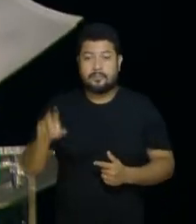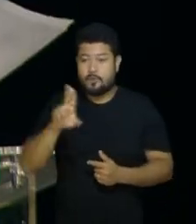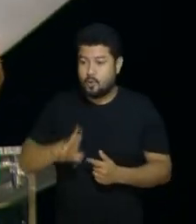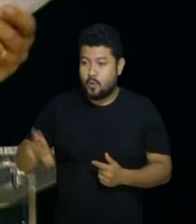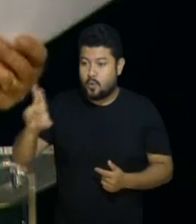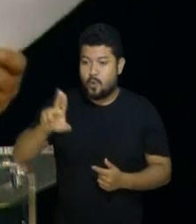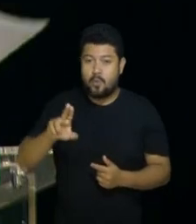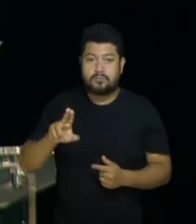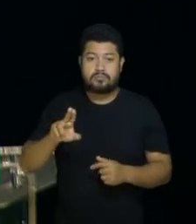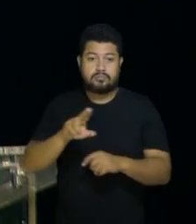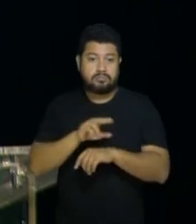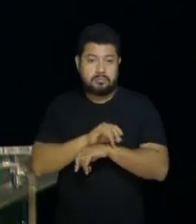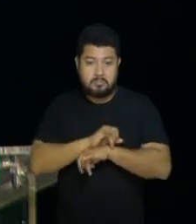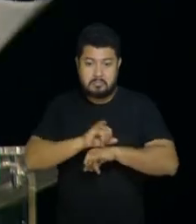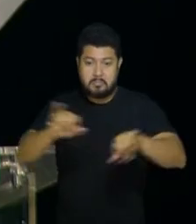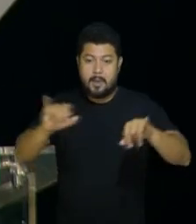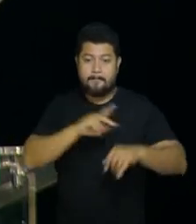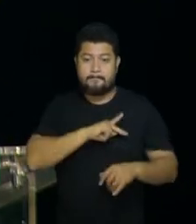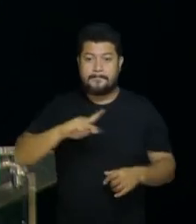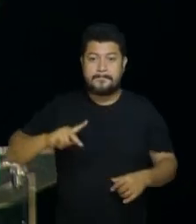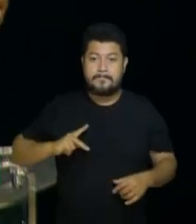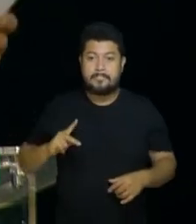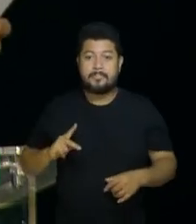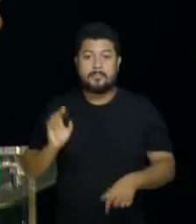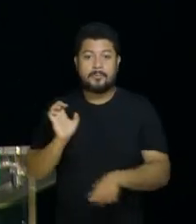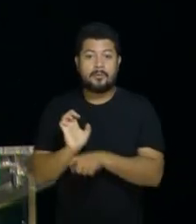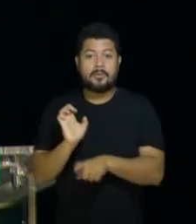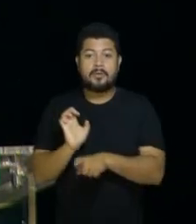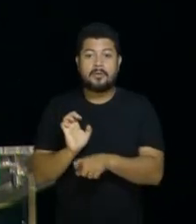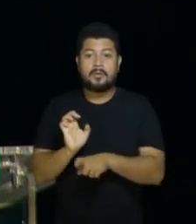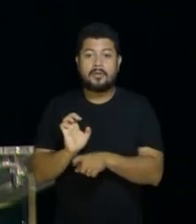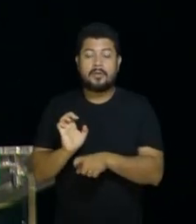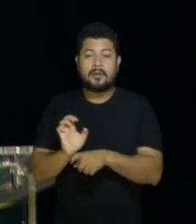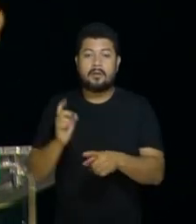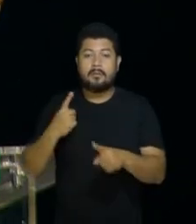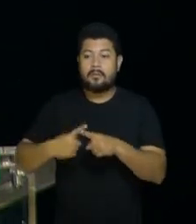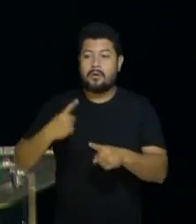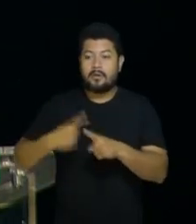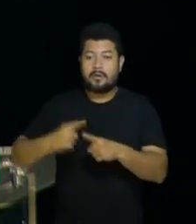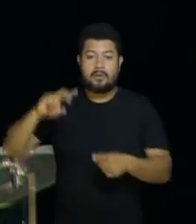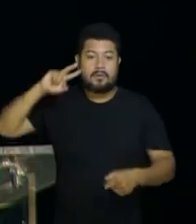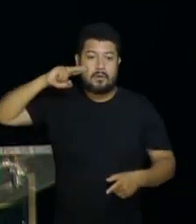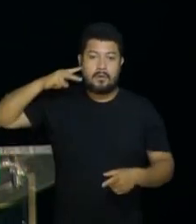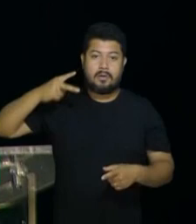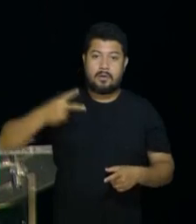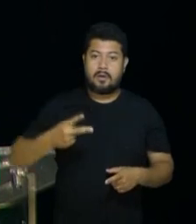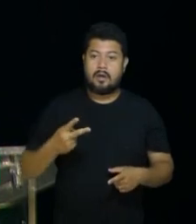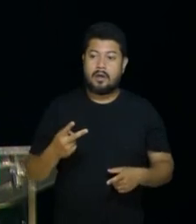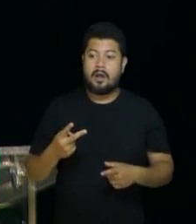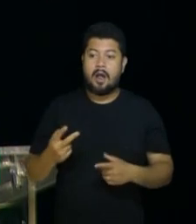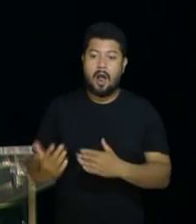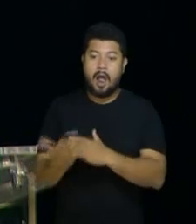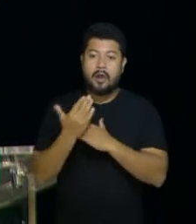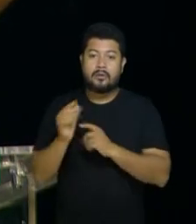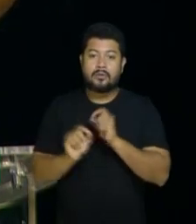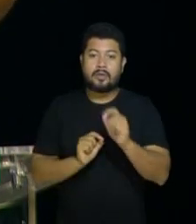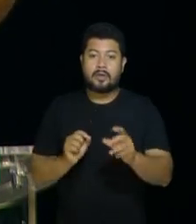pública estadual. Por quê? Este reconhecimento nos fará ter acesso